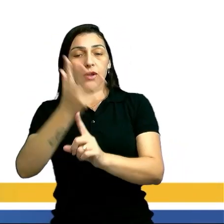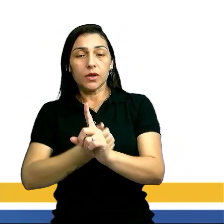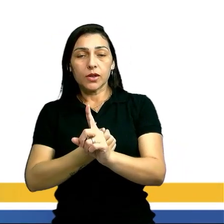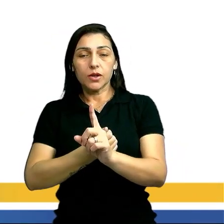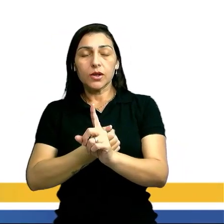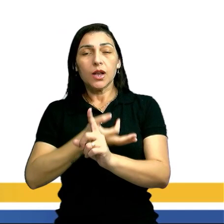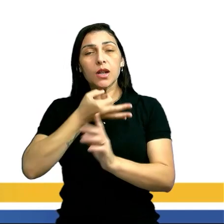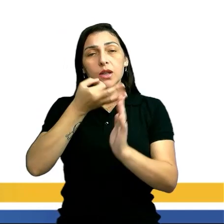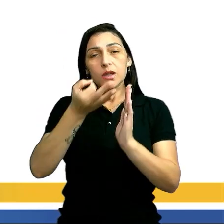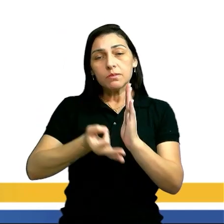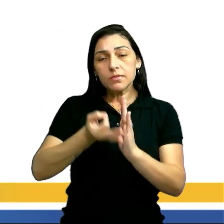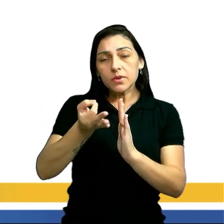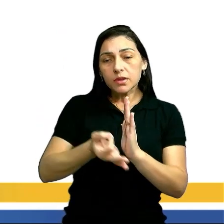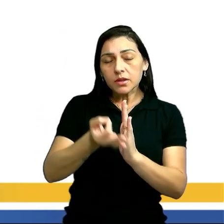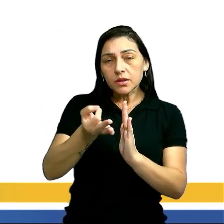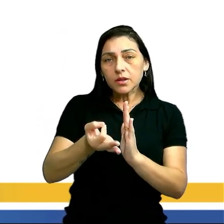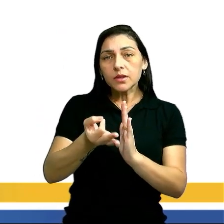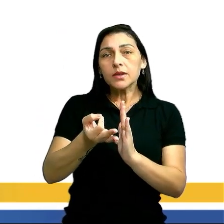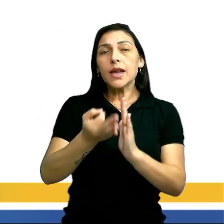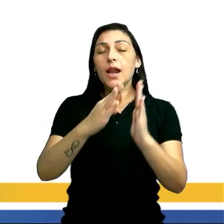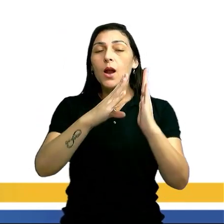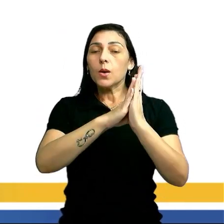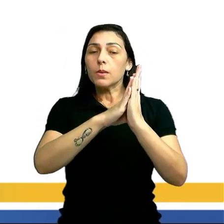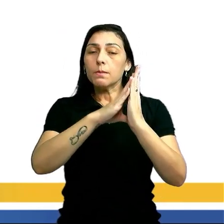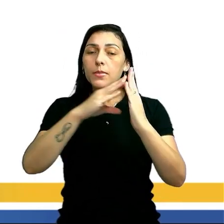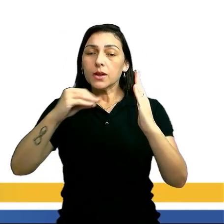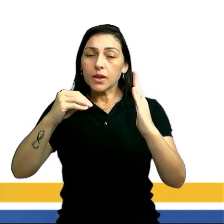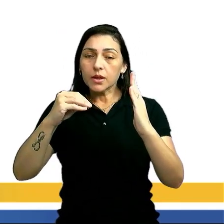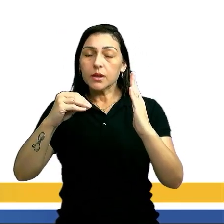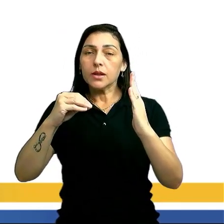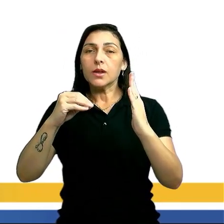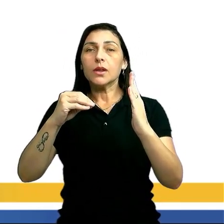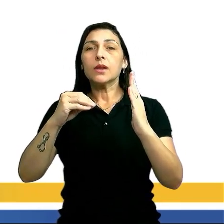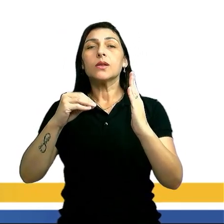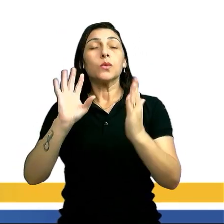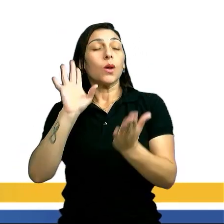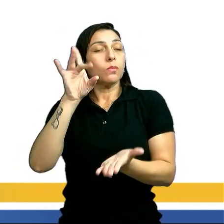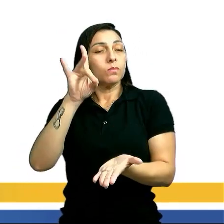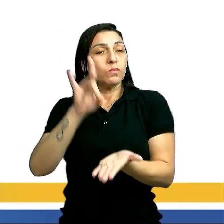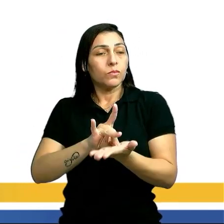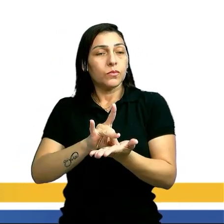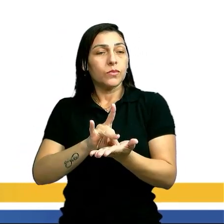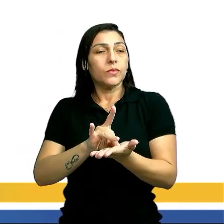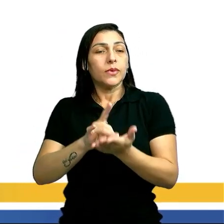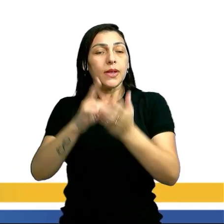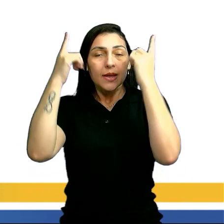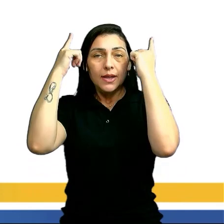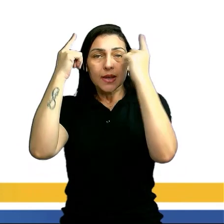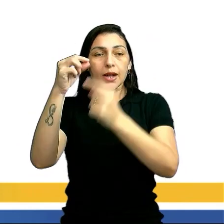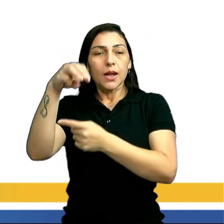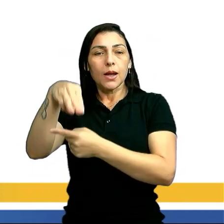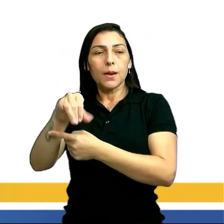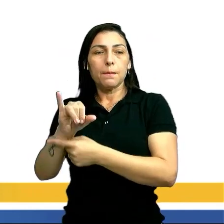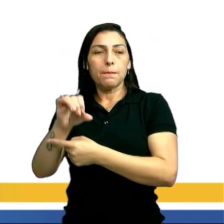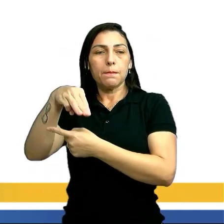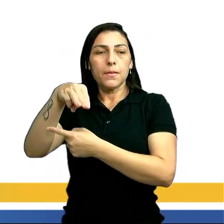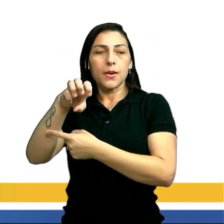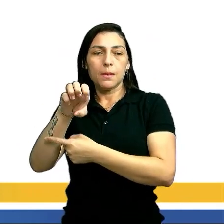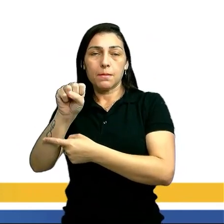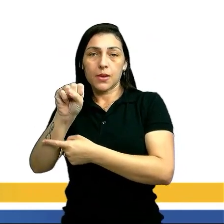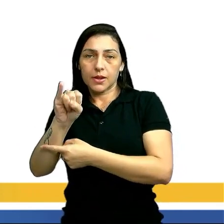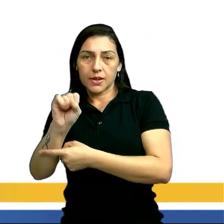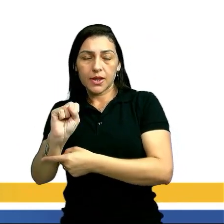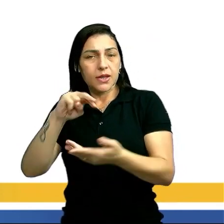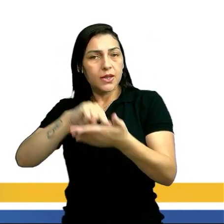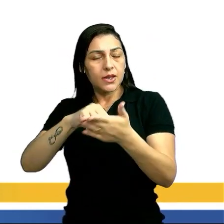Ele argumentava que ela era uma imitação, cópia da realidade. Em grego, mimesis,